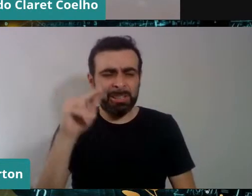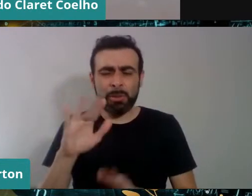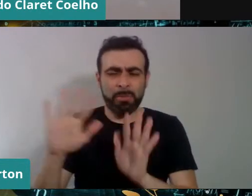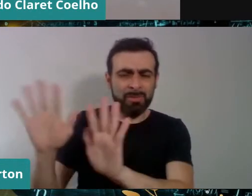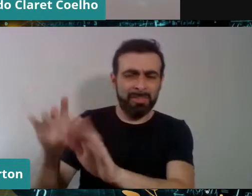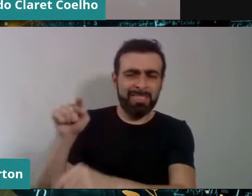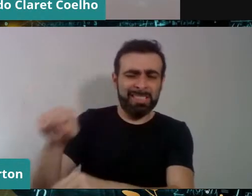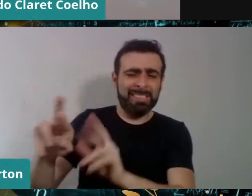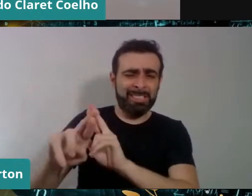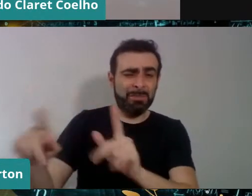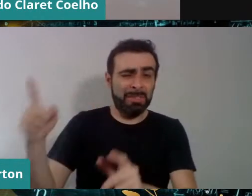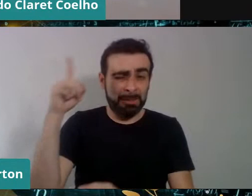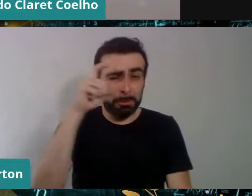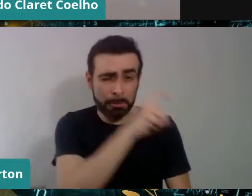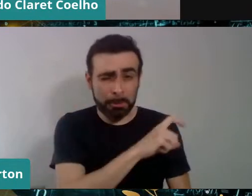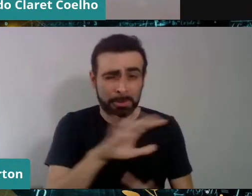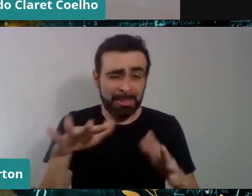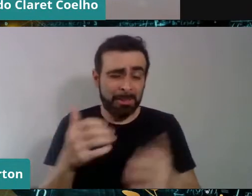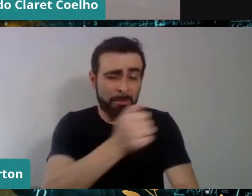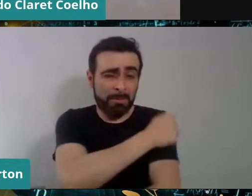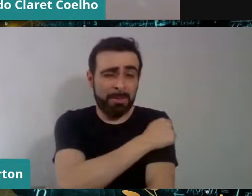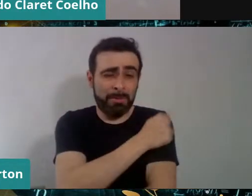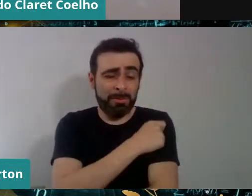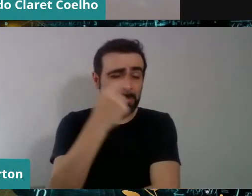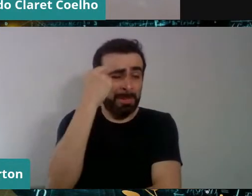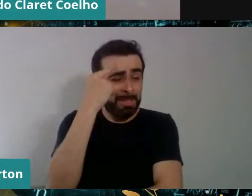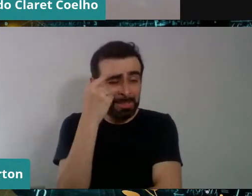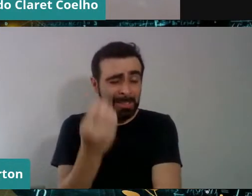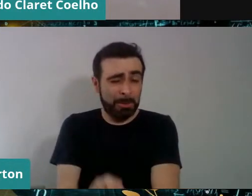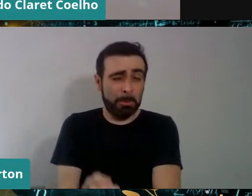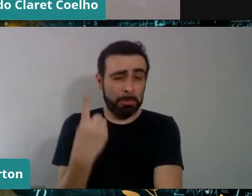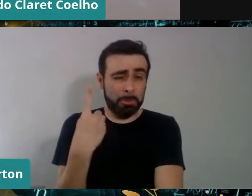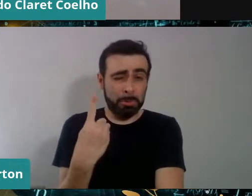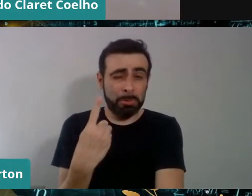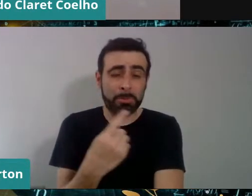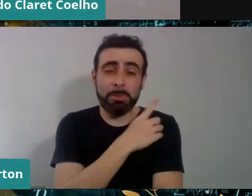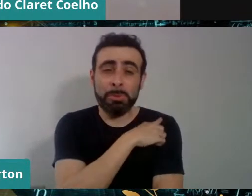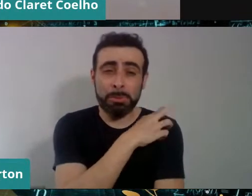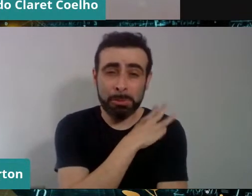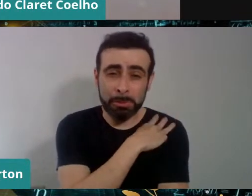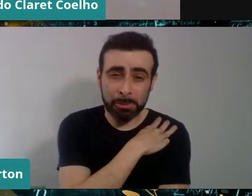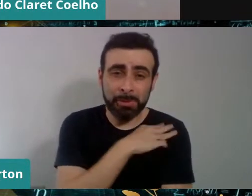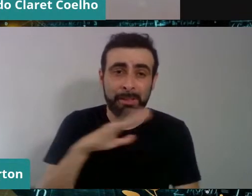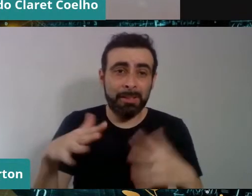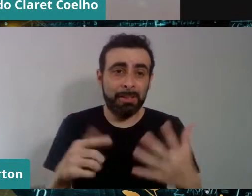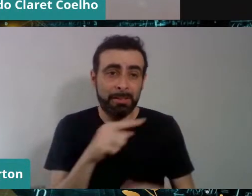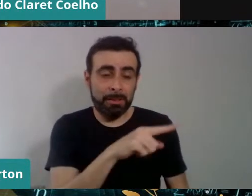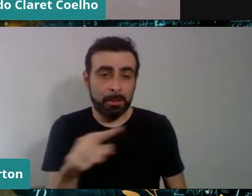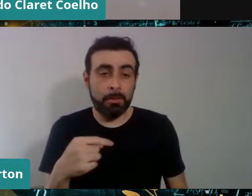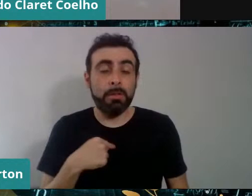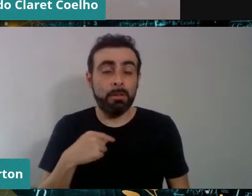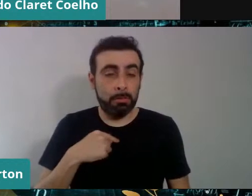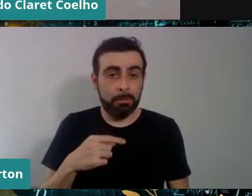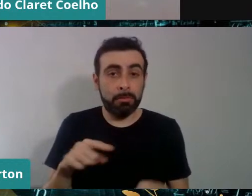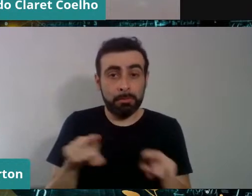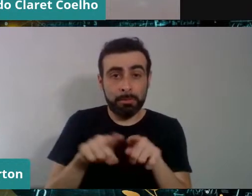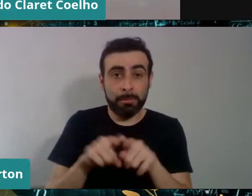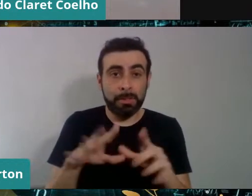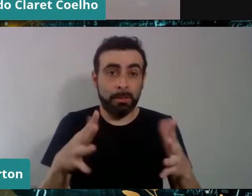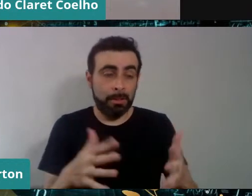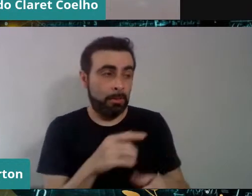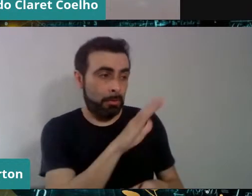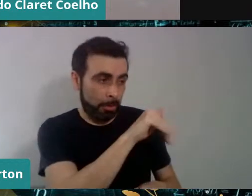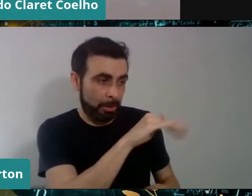como aluno de ensino médio, né? E aí Kiko. então, e até porque, né, dos tempos para